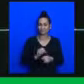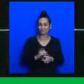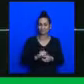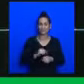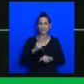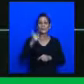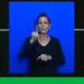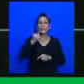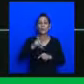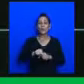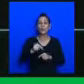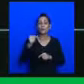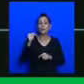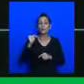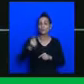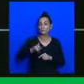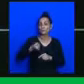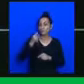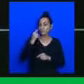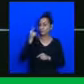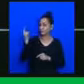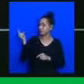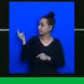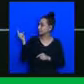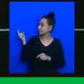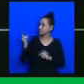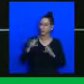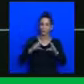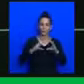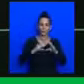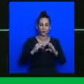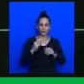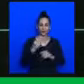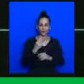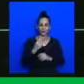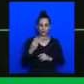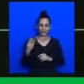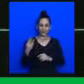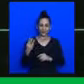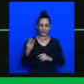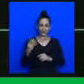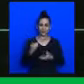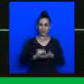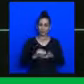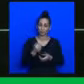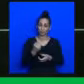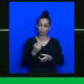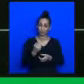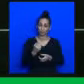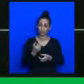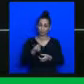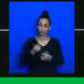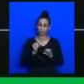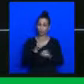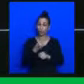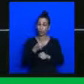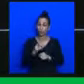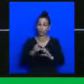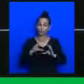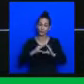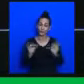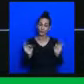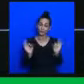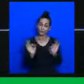Qual será o próximo número? Bola sorteada, número 23. Bola 23, só falta mais um número. Última bola